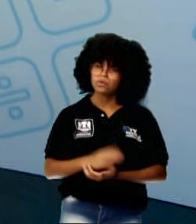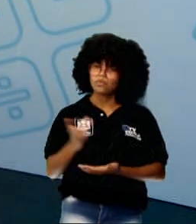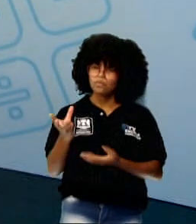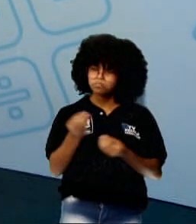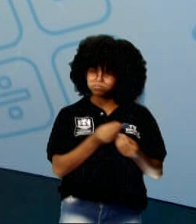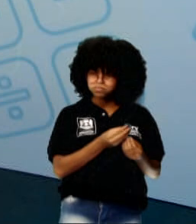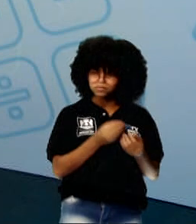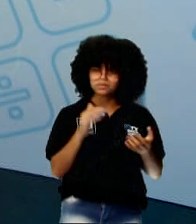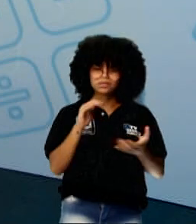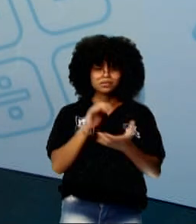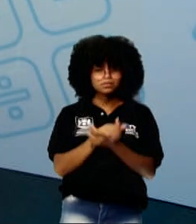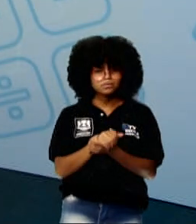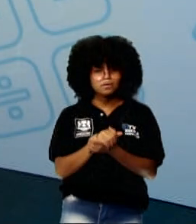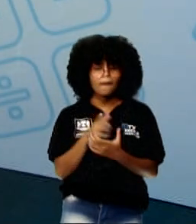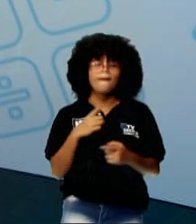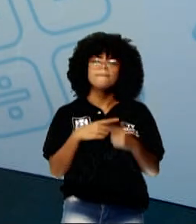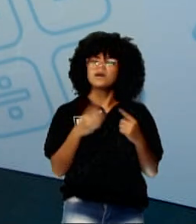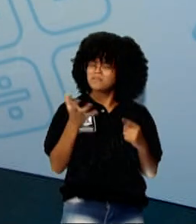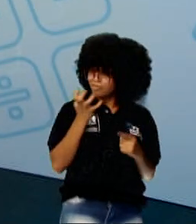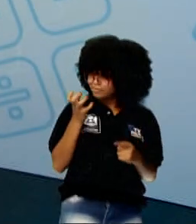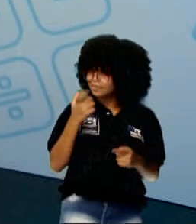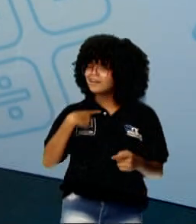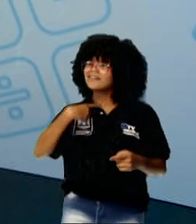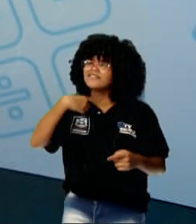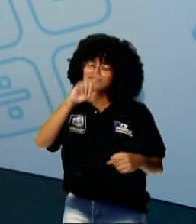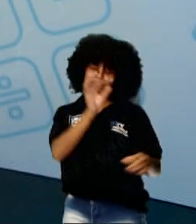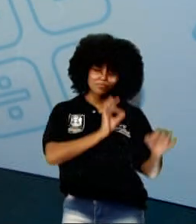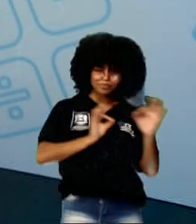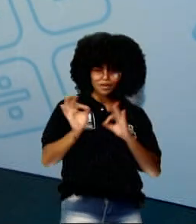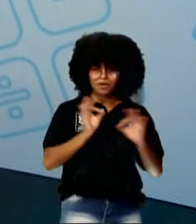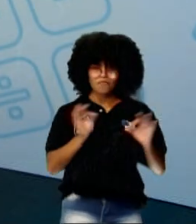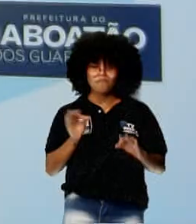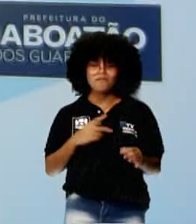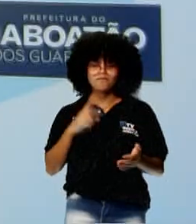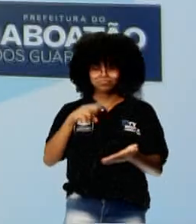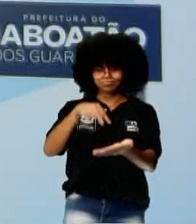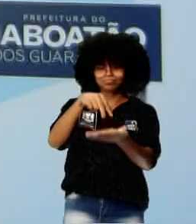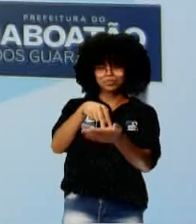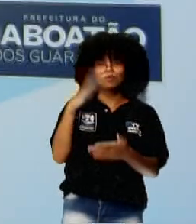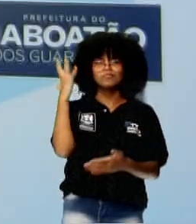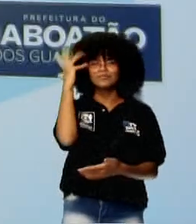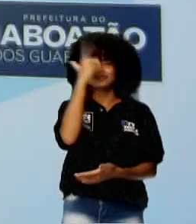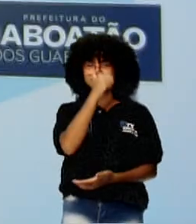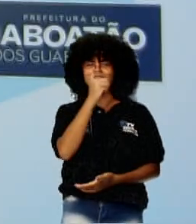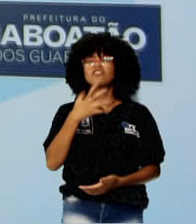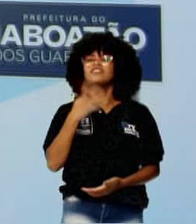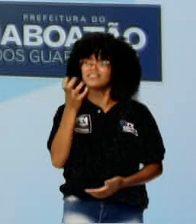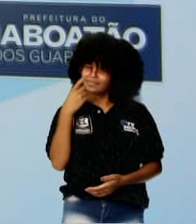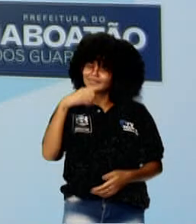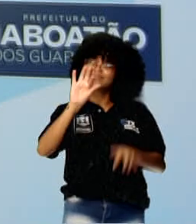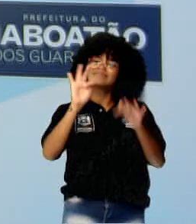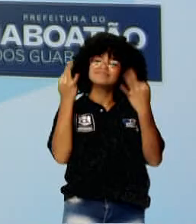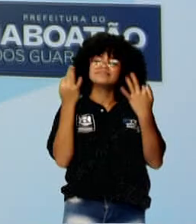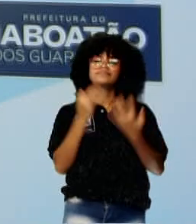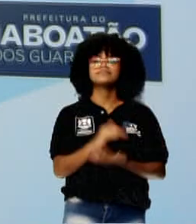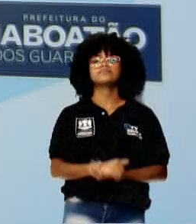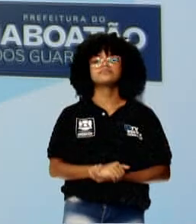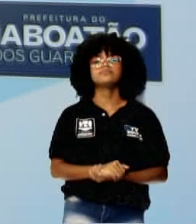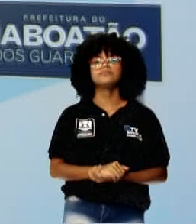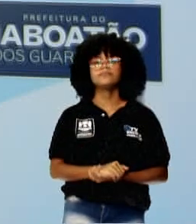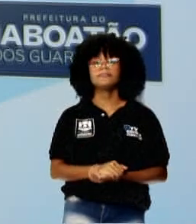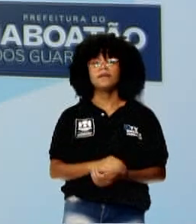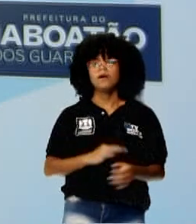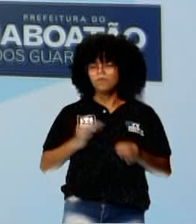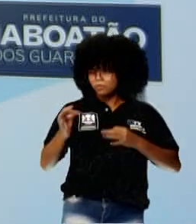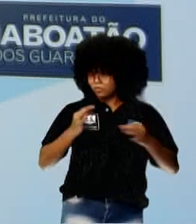convite de casamento? Mas é claro que eu vou me arrumar e vou aparecer muito bonita. Jamais que eu vou perder essa festa." Até que quando se